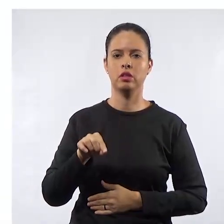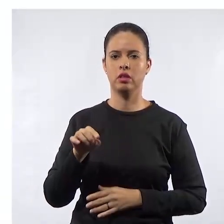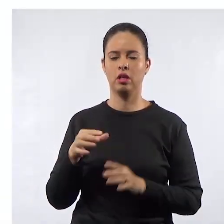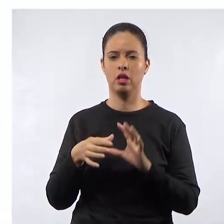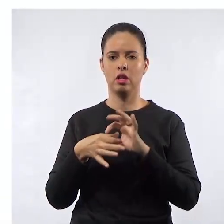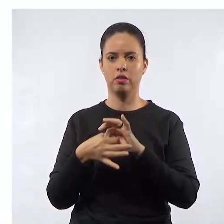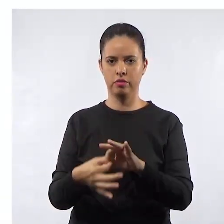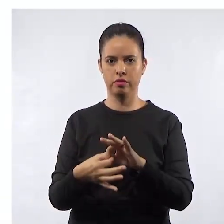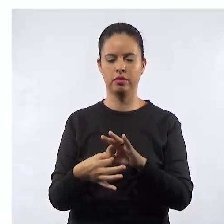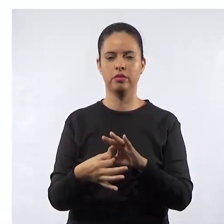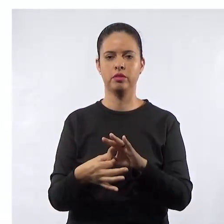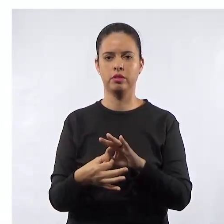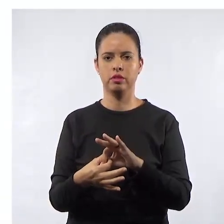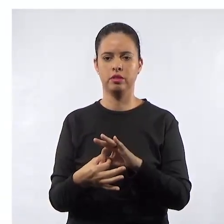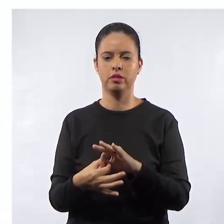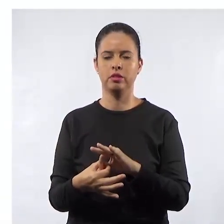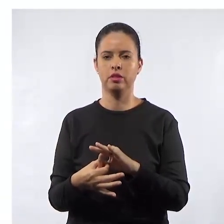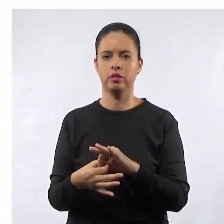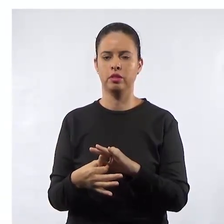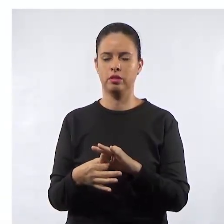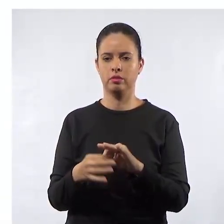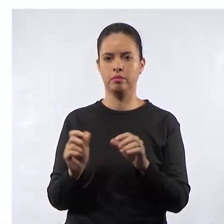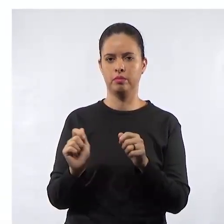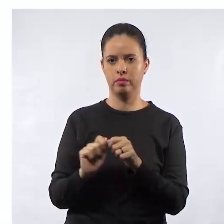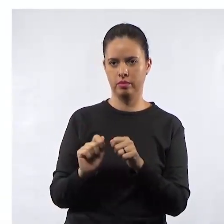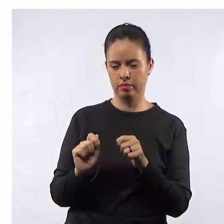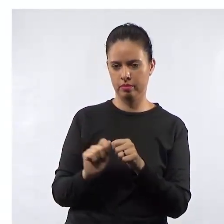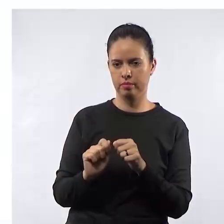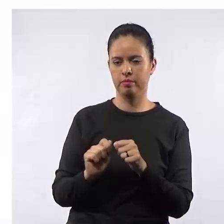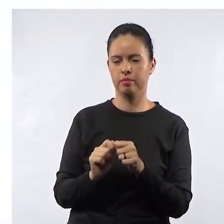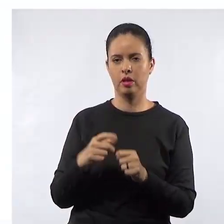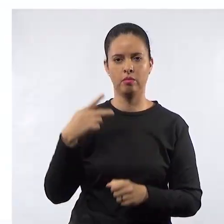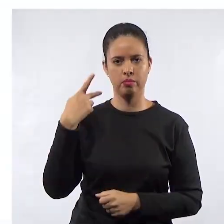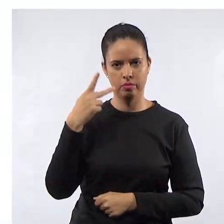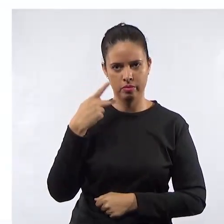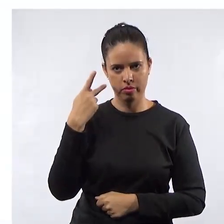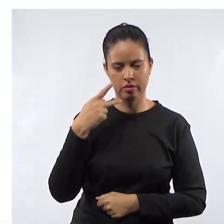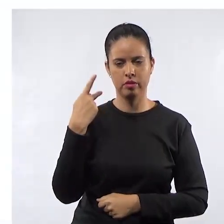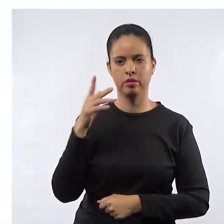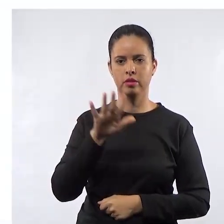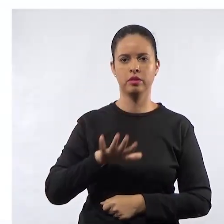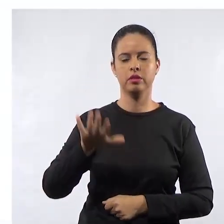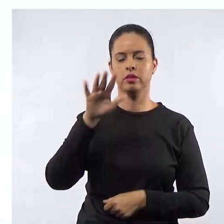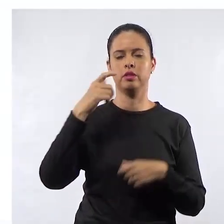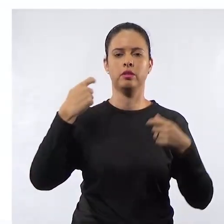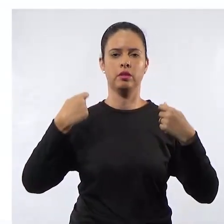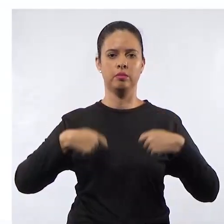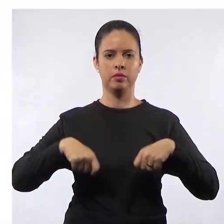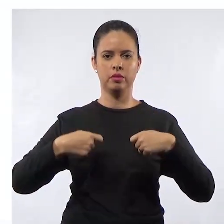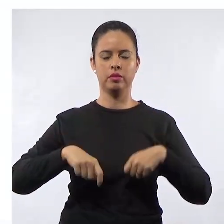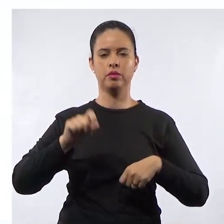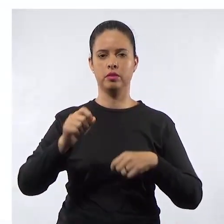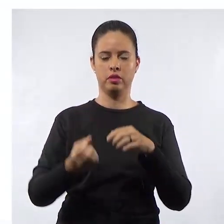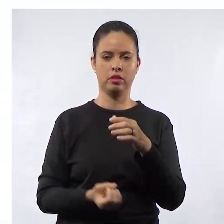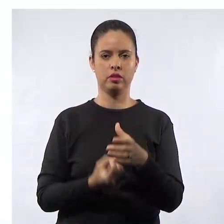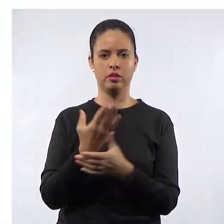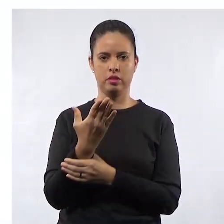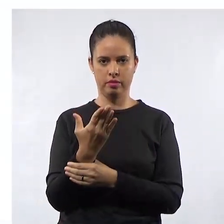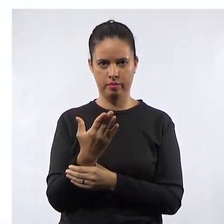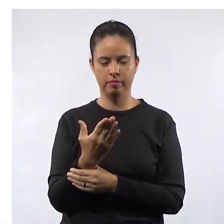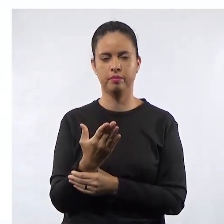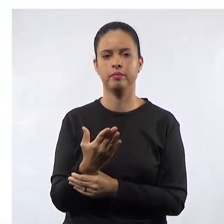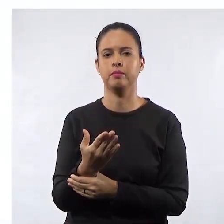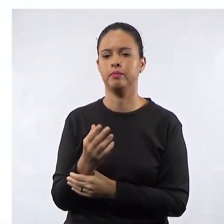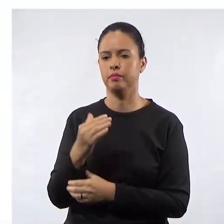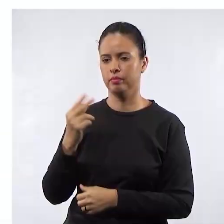Bem tranquilinho para vocês, aí ainda está relacionado à execução. Para fazer a execução daquela política nacional lá, é preciso o